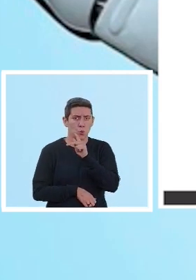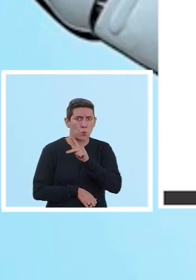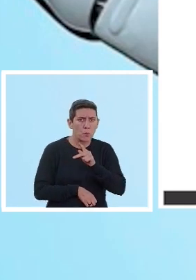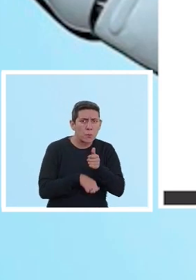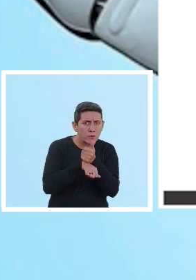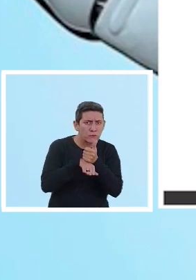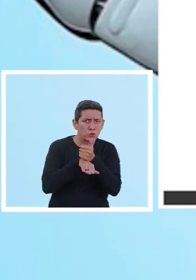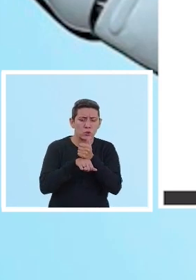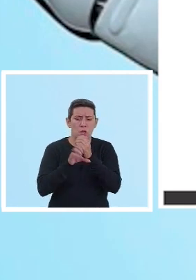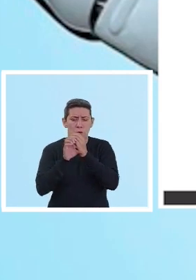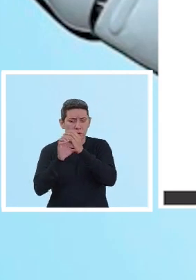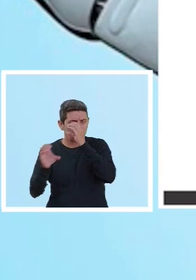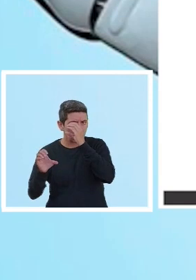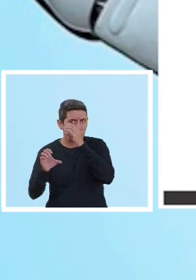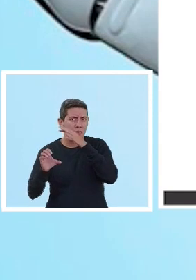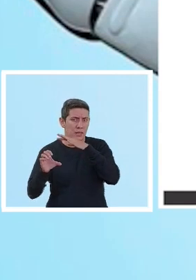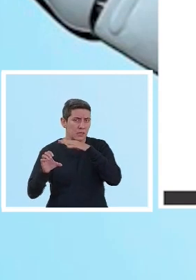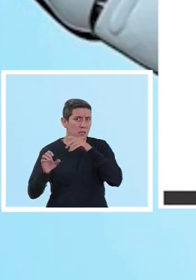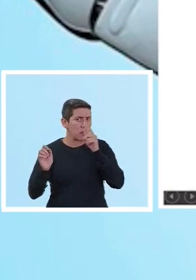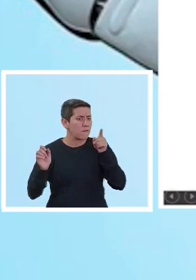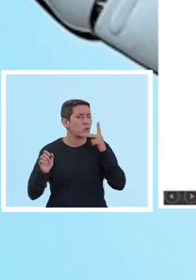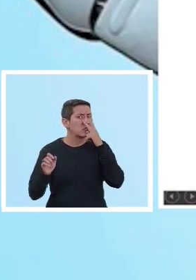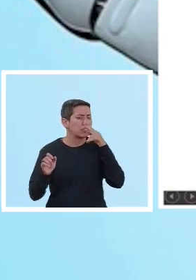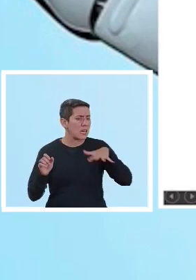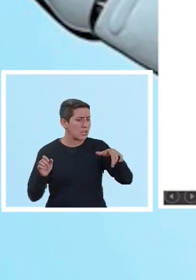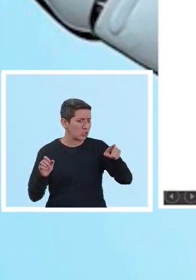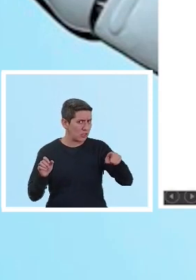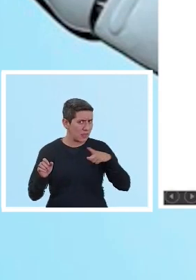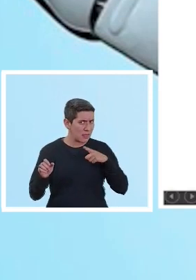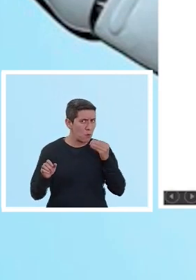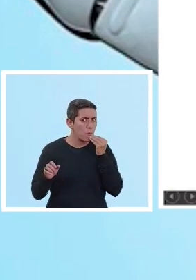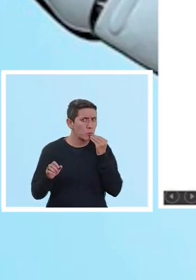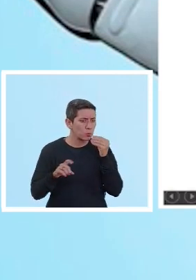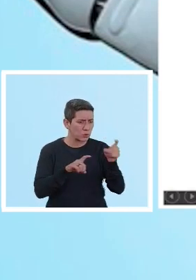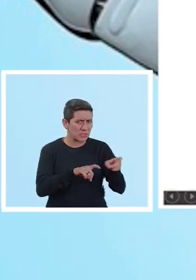essa que o Agro é um campo promissor de oportunidades